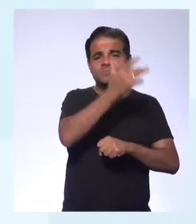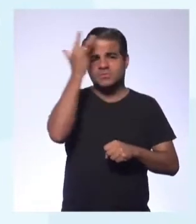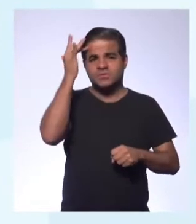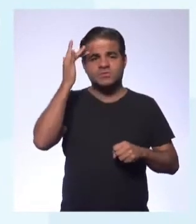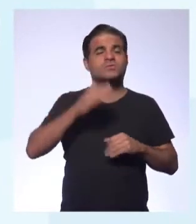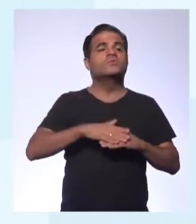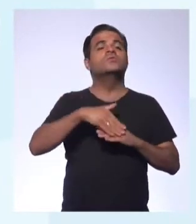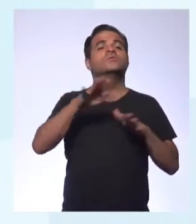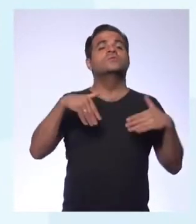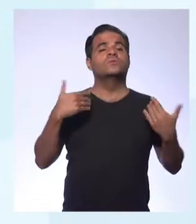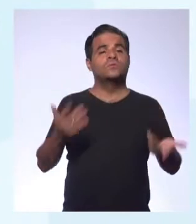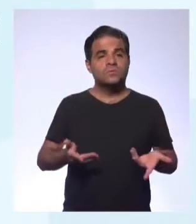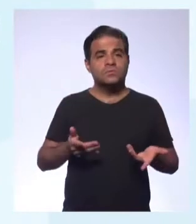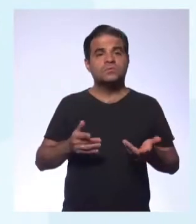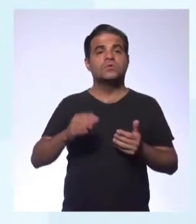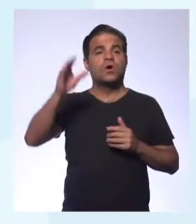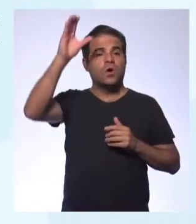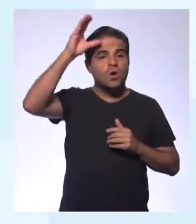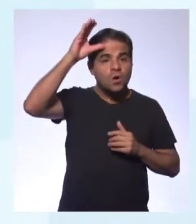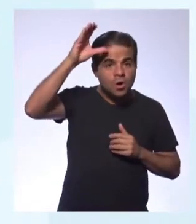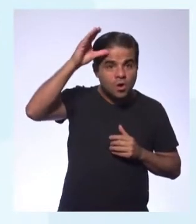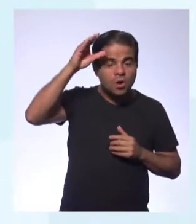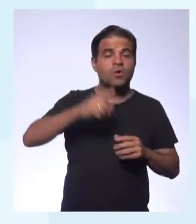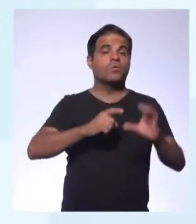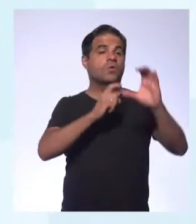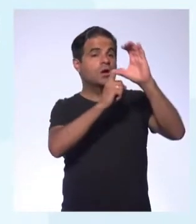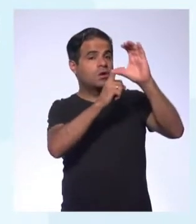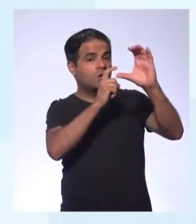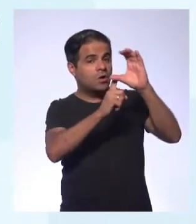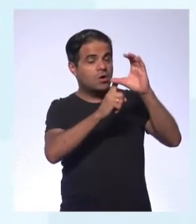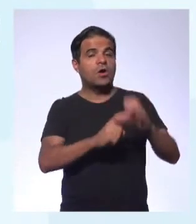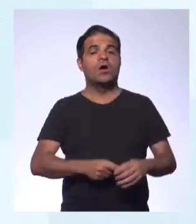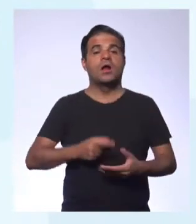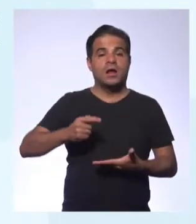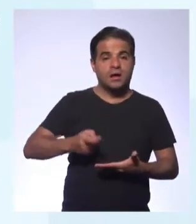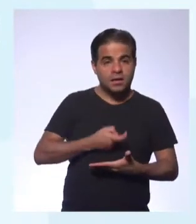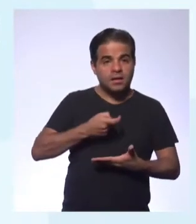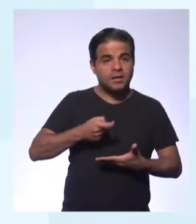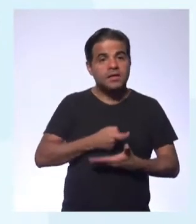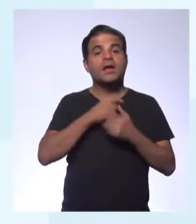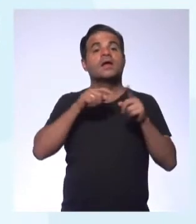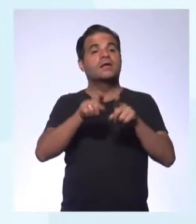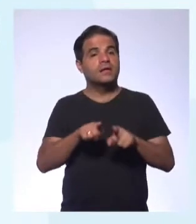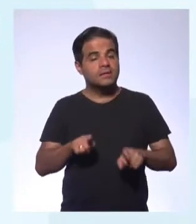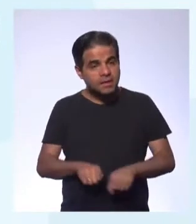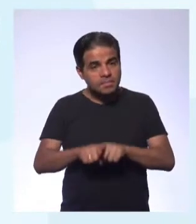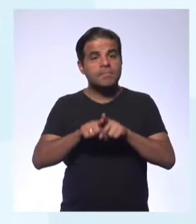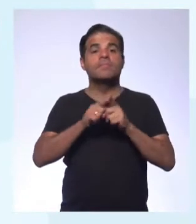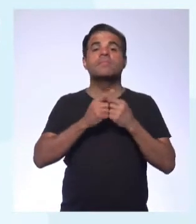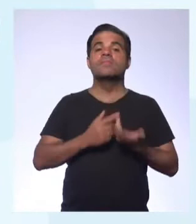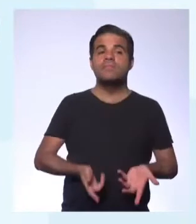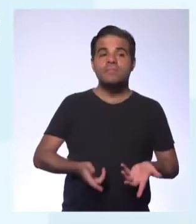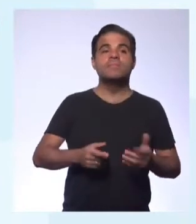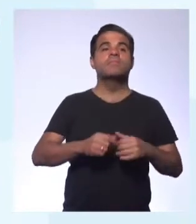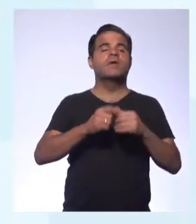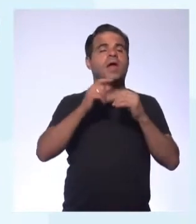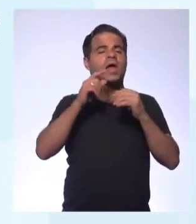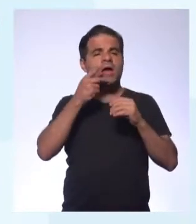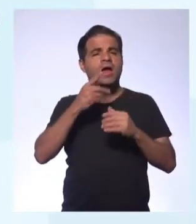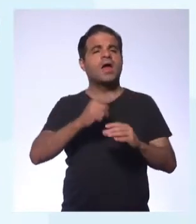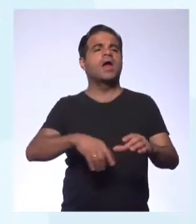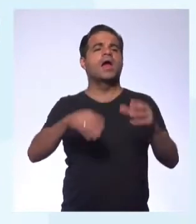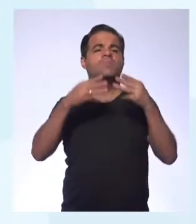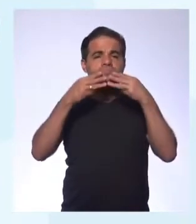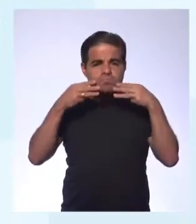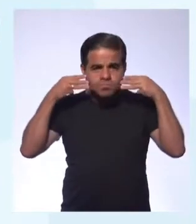pessoas foram os reinos de Congo, Angola, Guiné, Gana e Moçambique. E o mapa ao